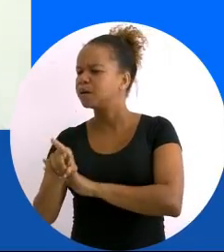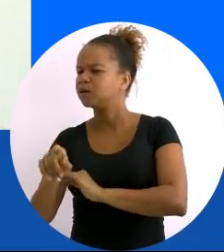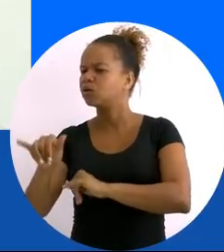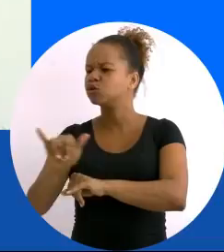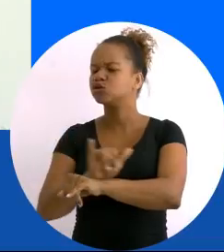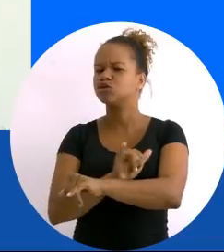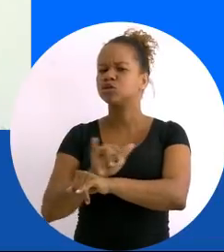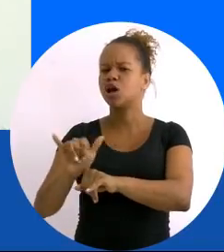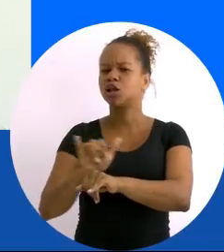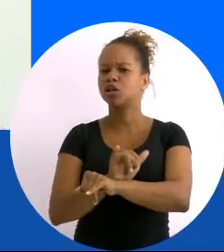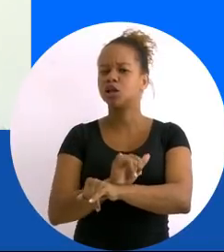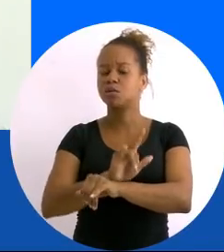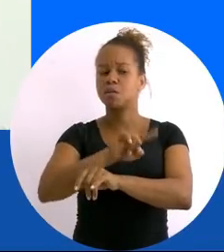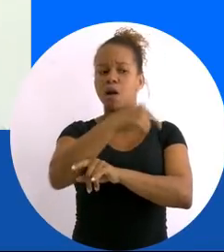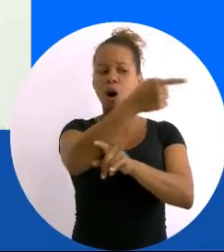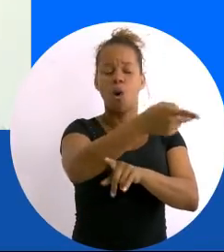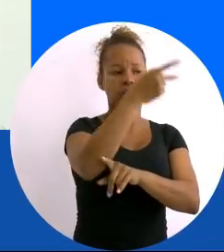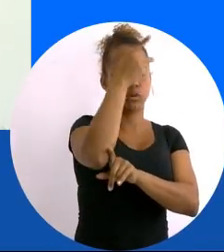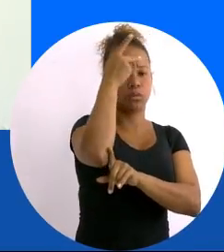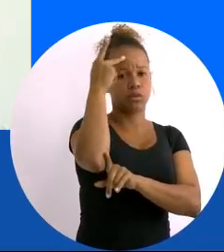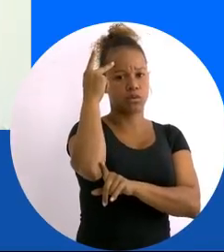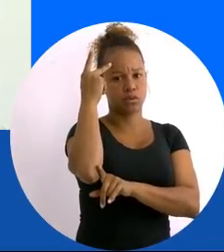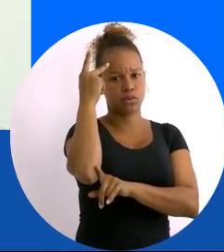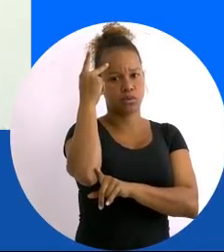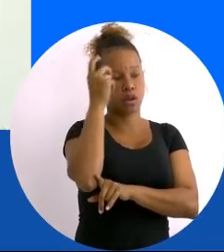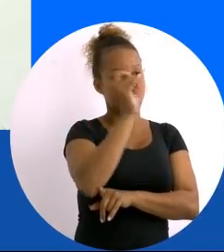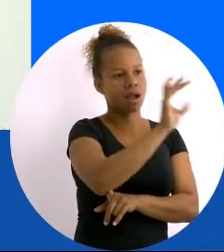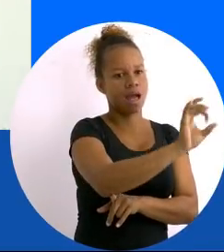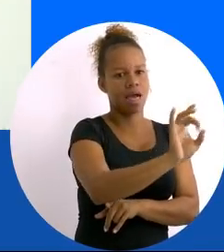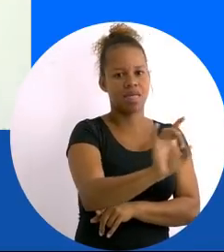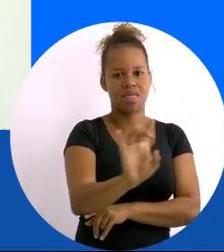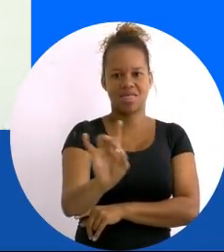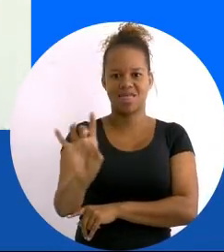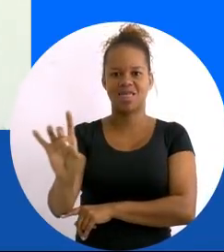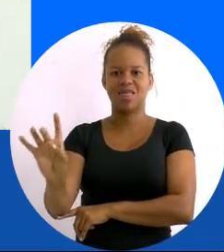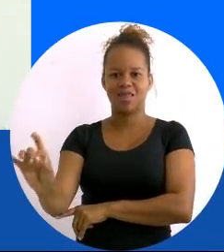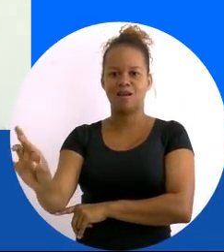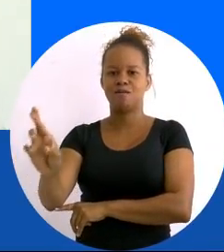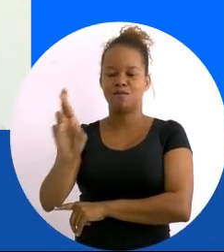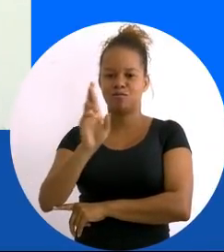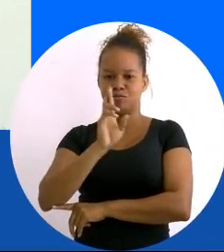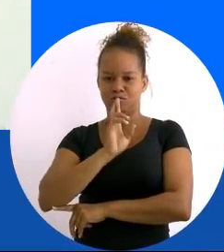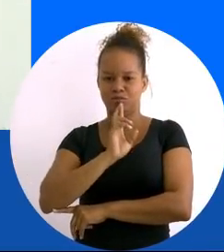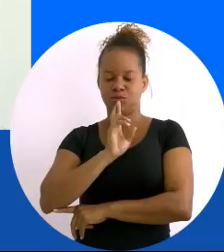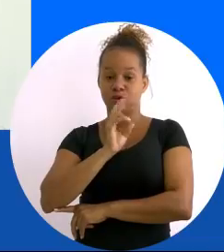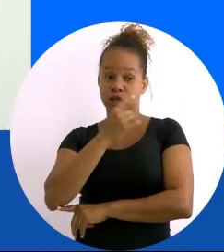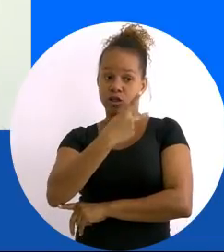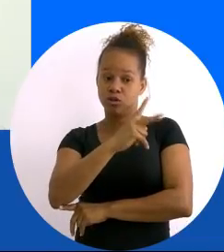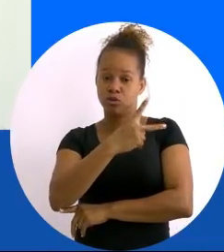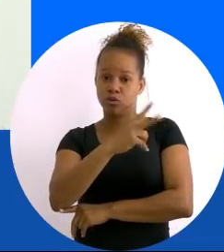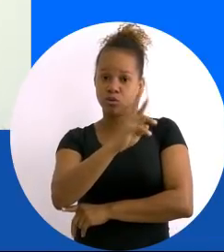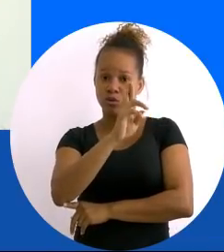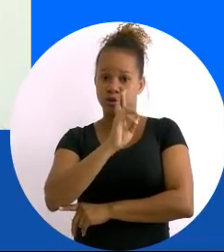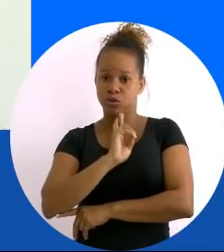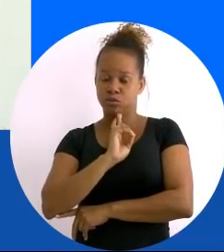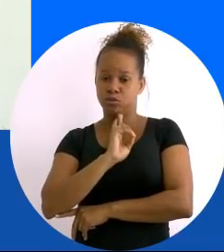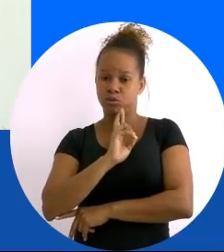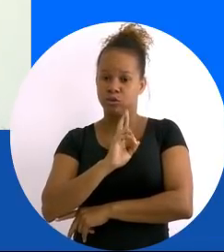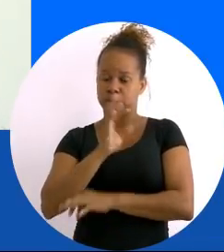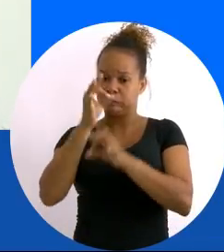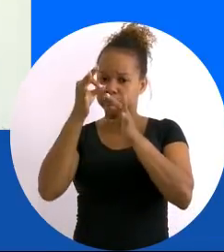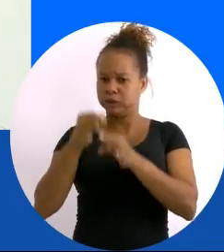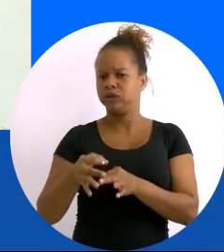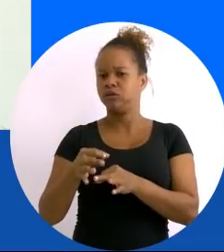que é estratégia para outras pessoas, cada uma delas ia me dar a sua definição